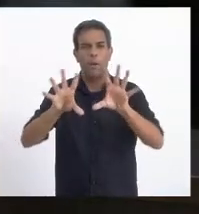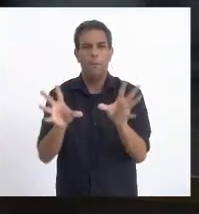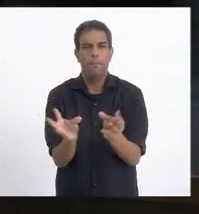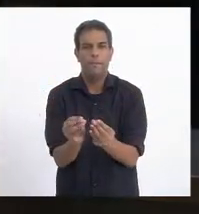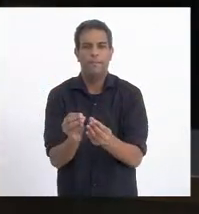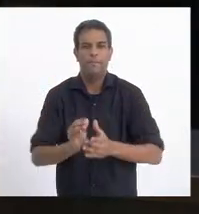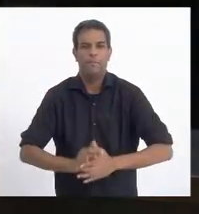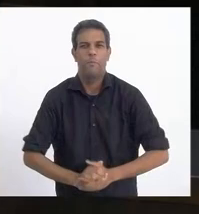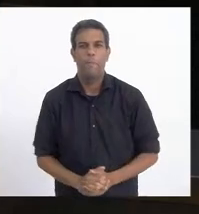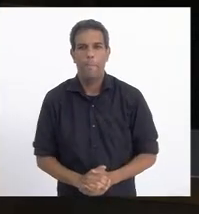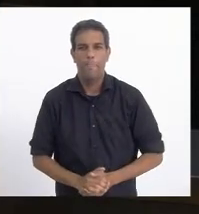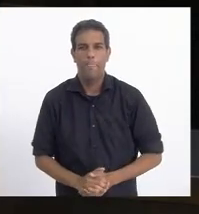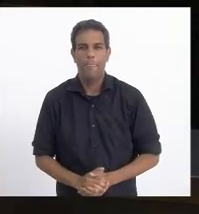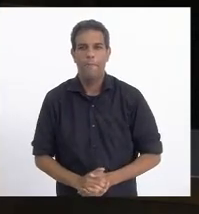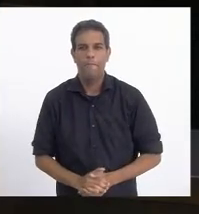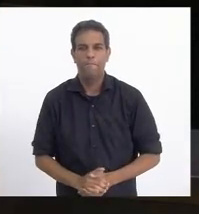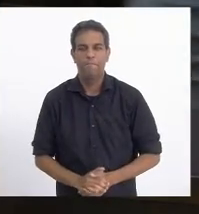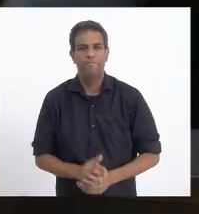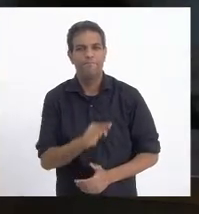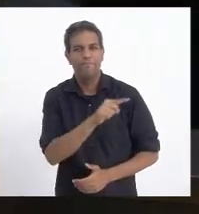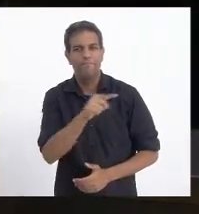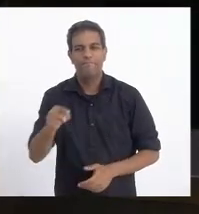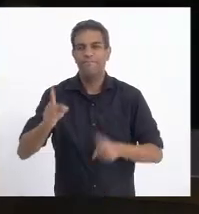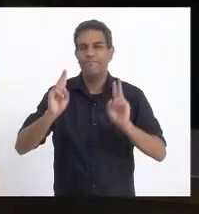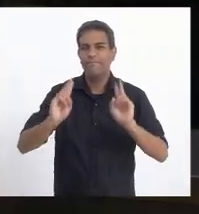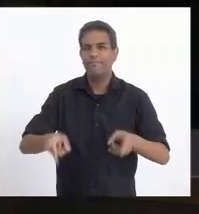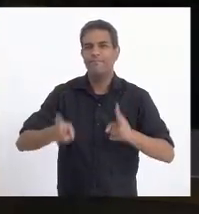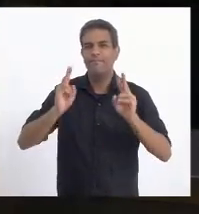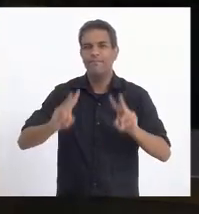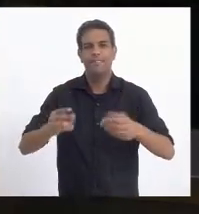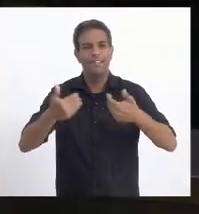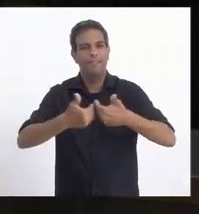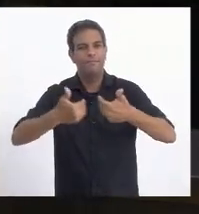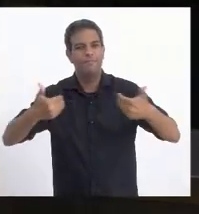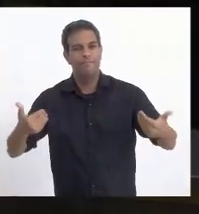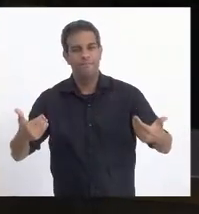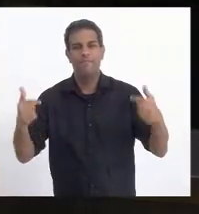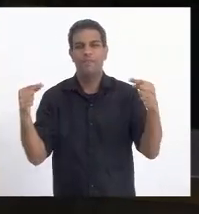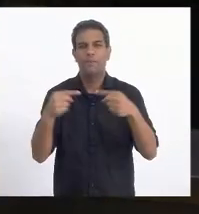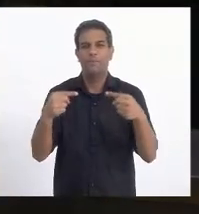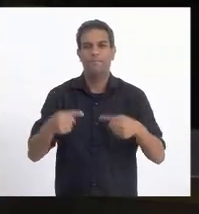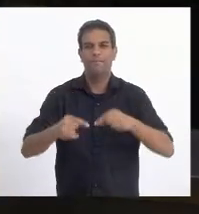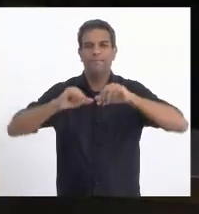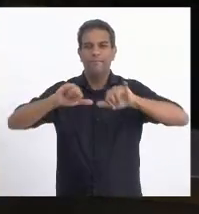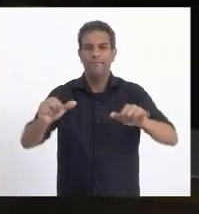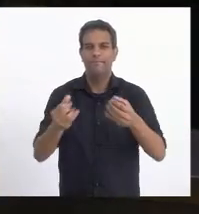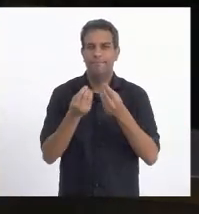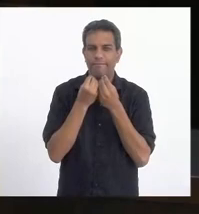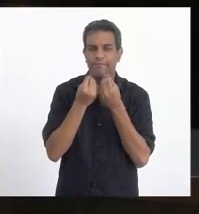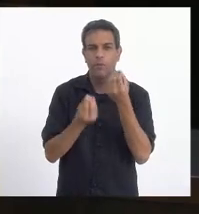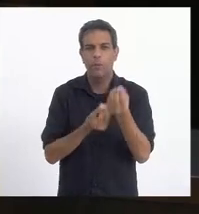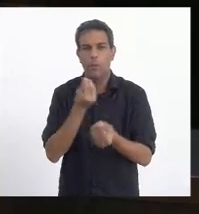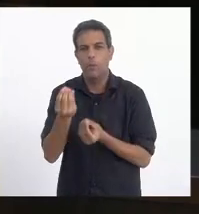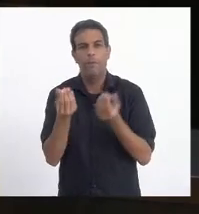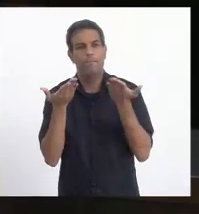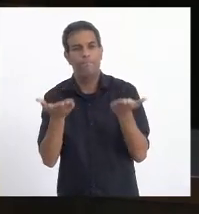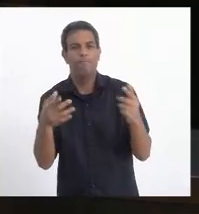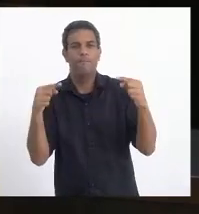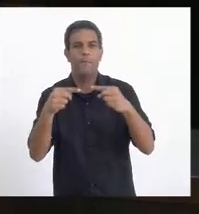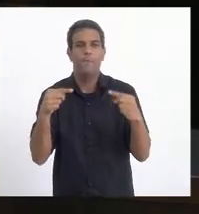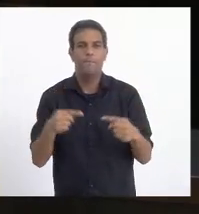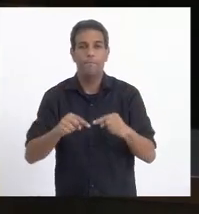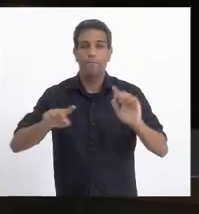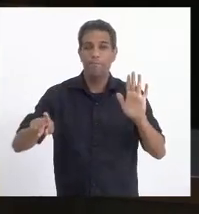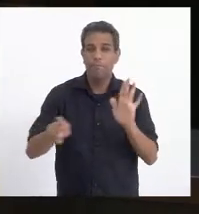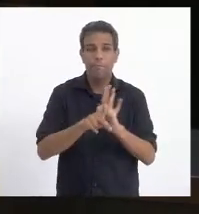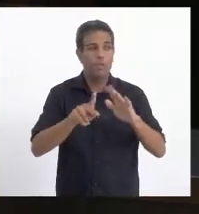dia então eu acho que a gente precisa cada vez mais fazer essa desvinculação é óbvio que a força auxiliar é óbvio que isso